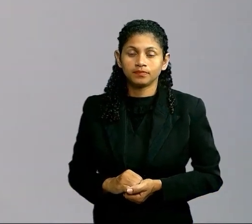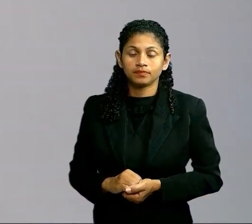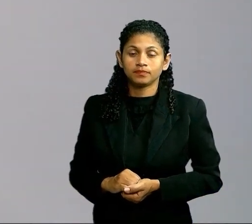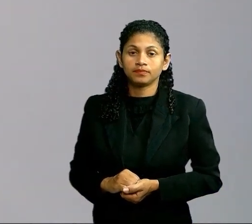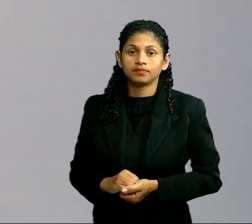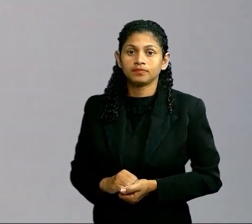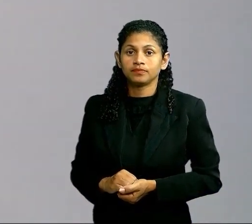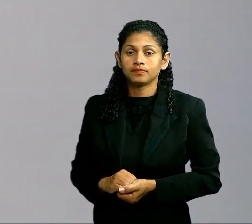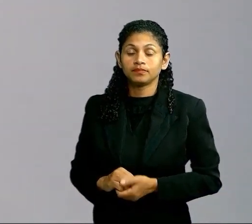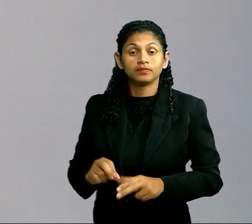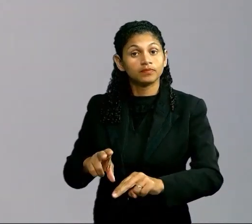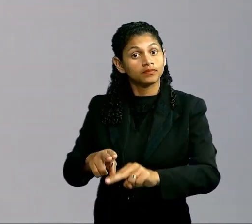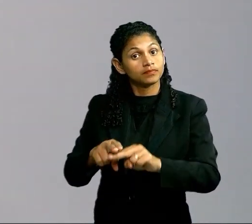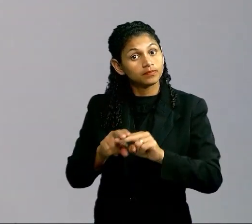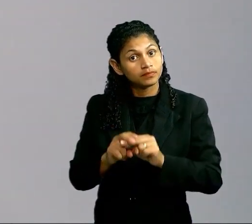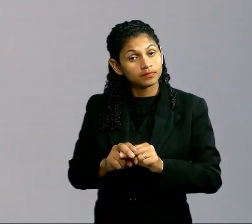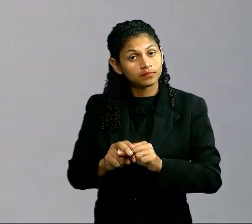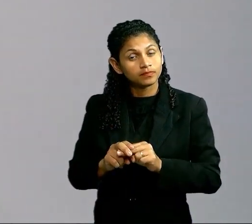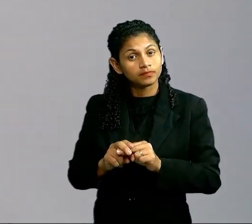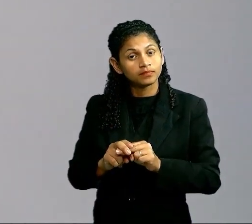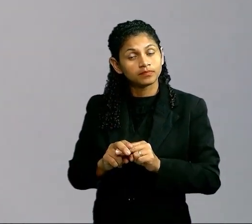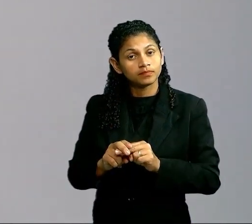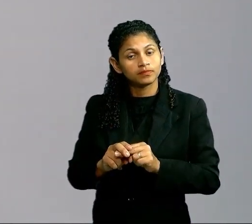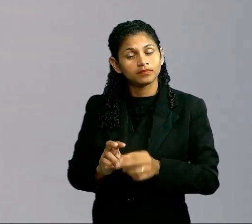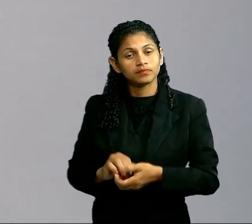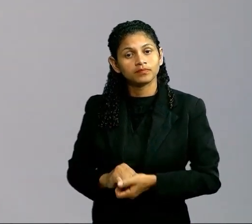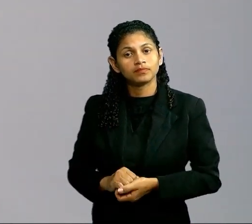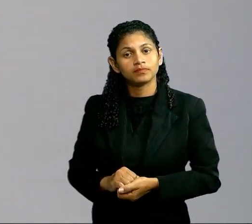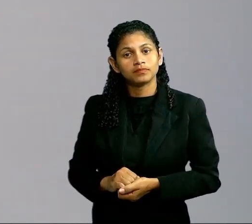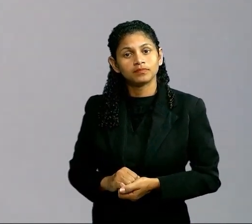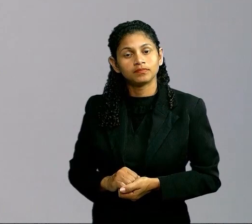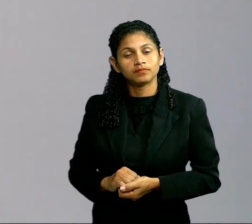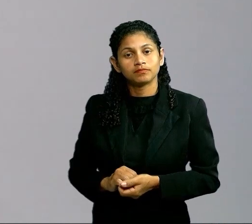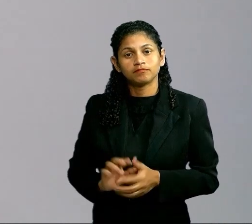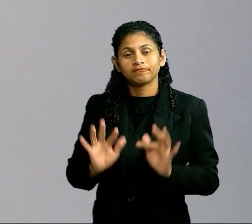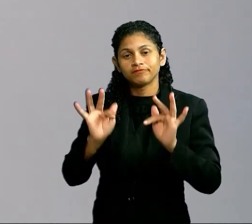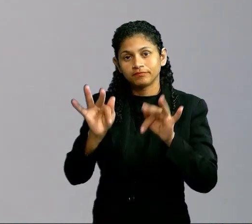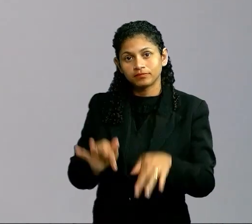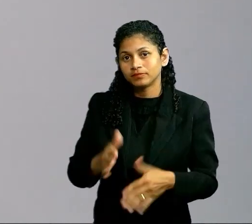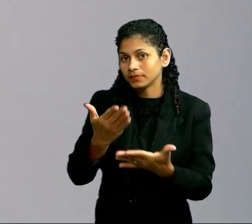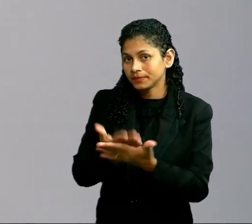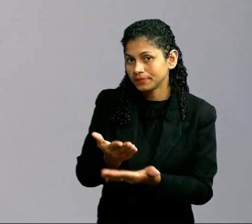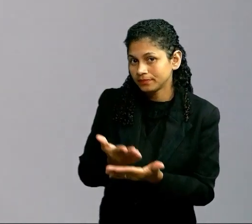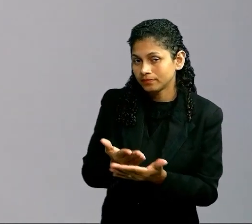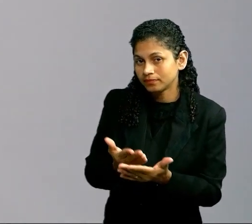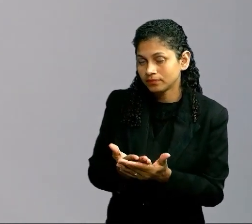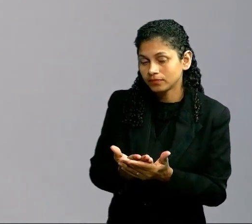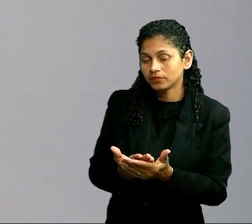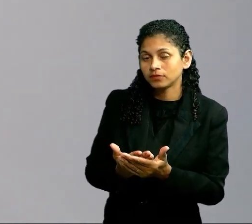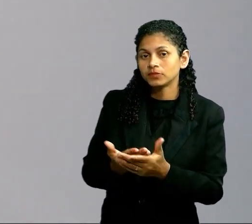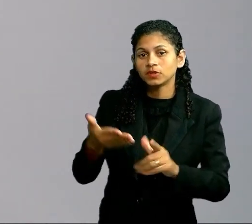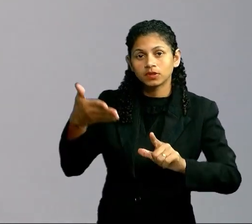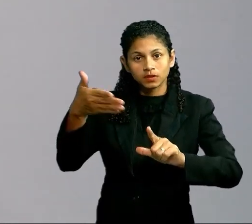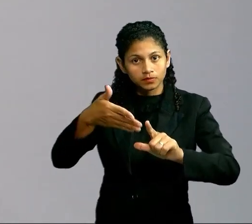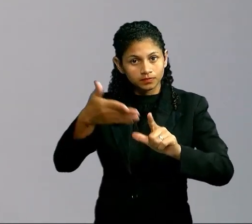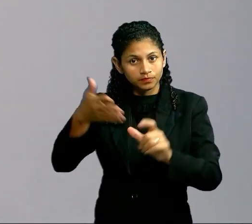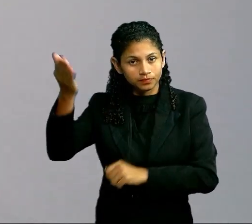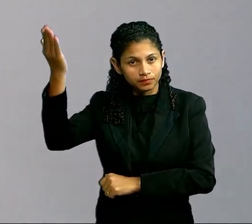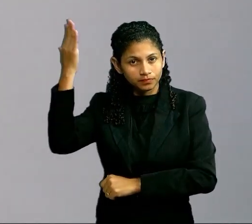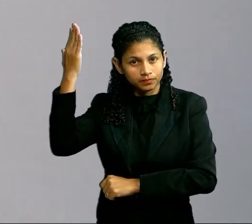Então, pessoal, por isso, né, com isso, aliás, nós ficamos por aqui. Para essa e mais aulas,